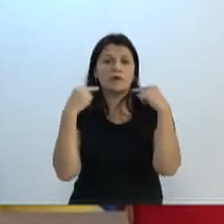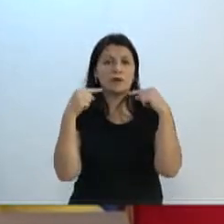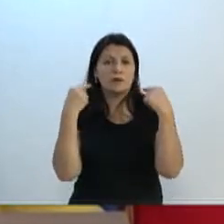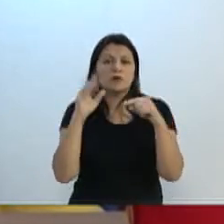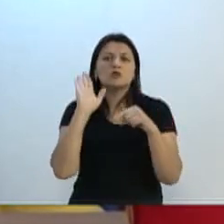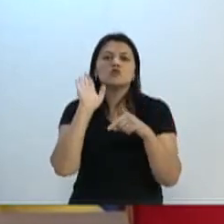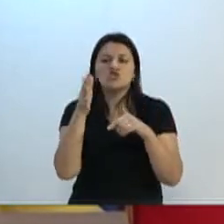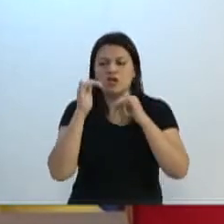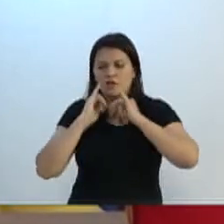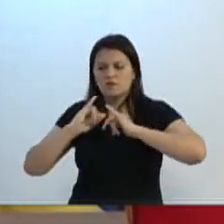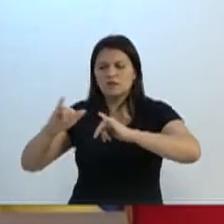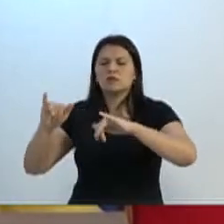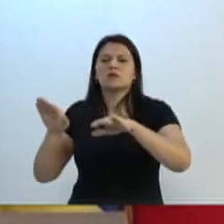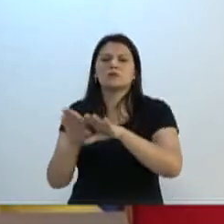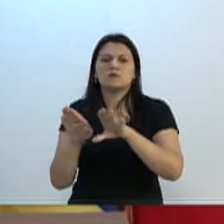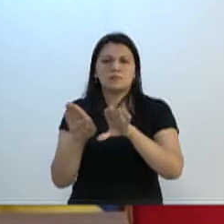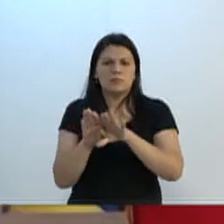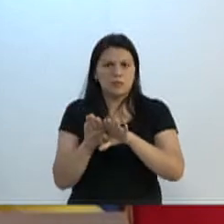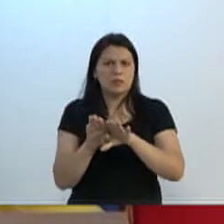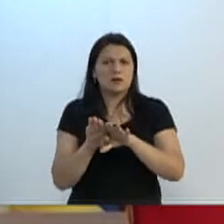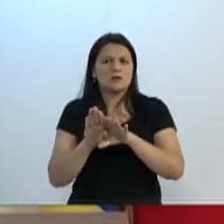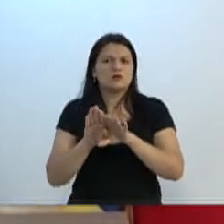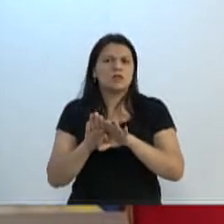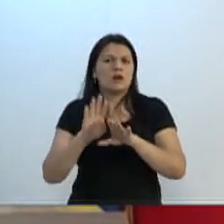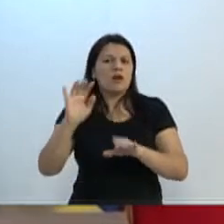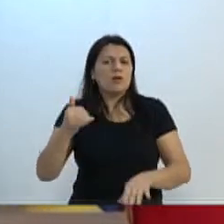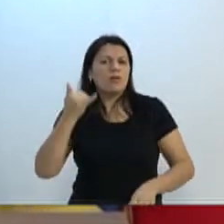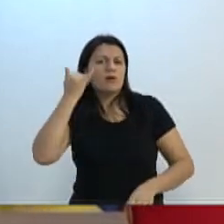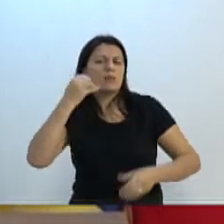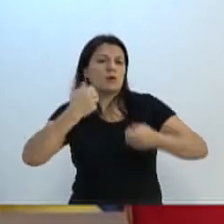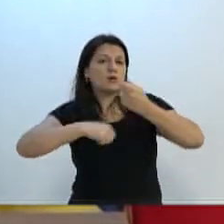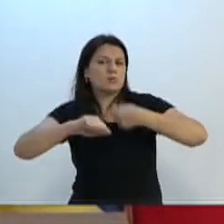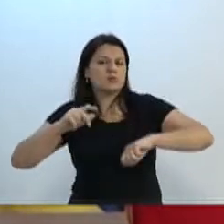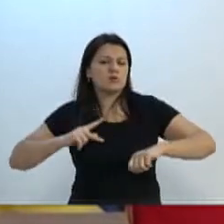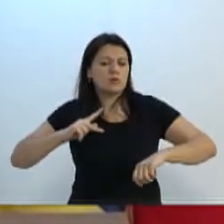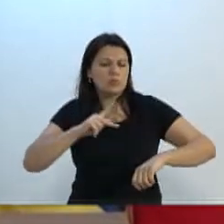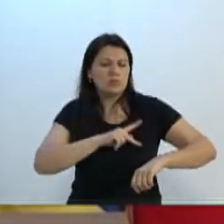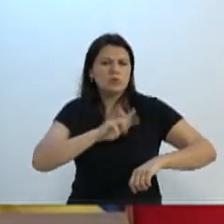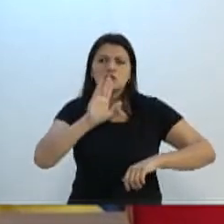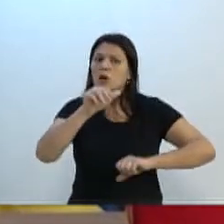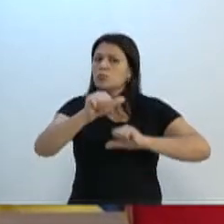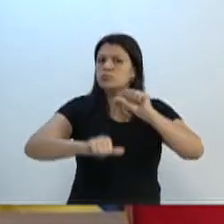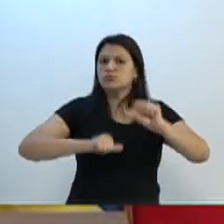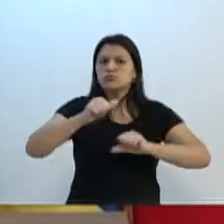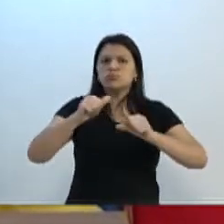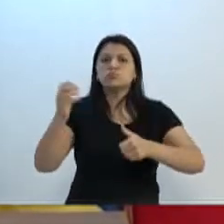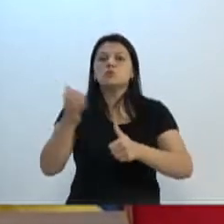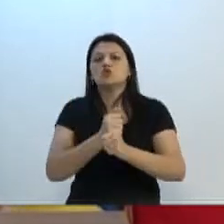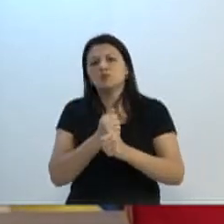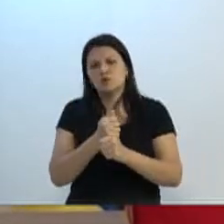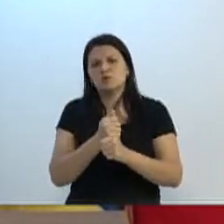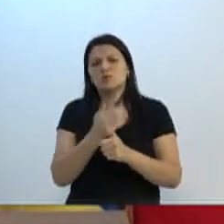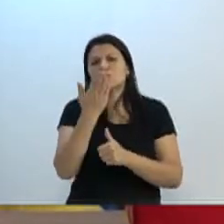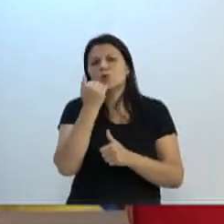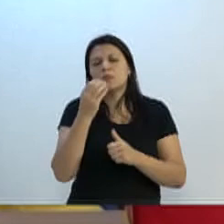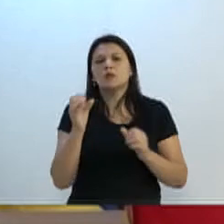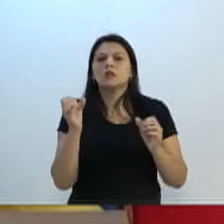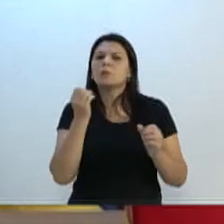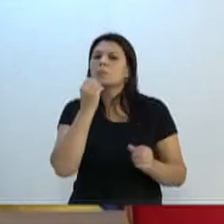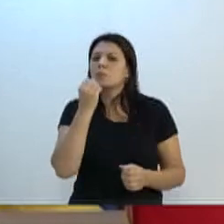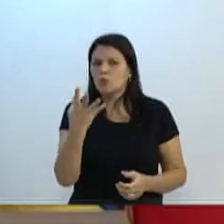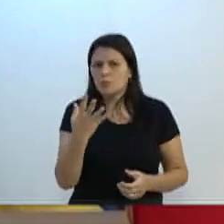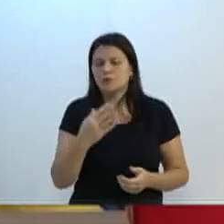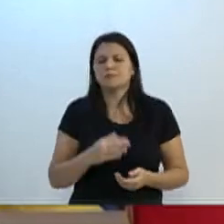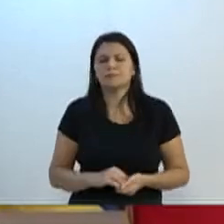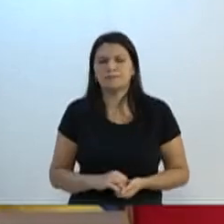foram comunicadas, nós fizemos a conexão com a administração pública, que prontamente fez a substituição desses alimentos por os alimentos que se encontravam no estado